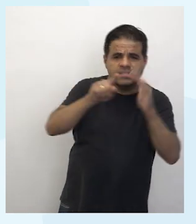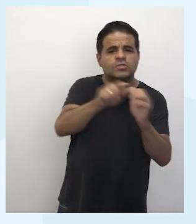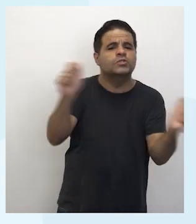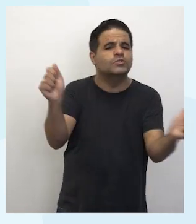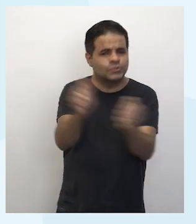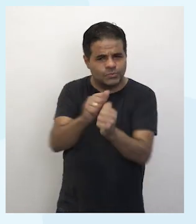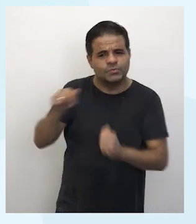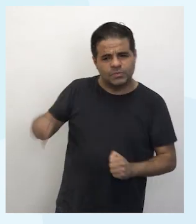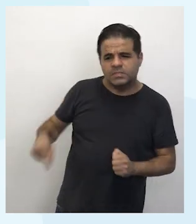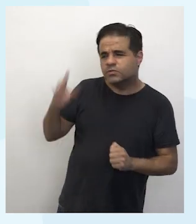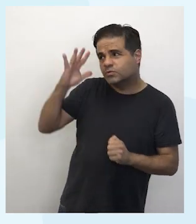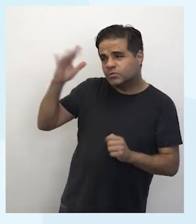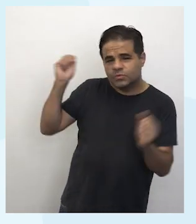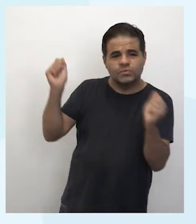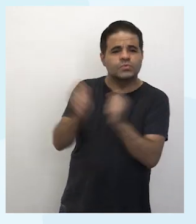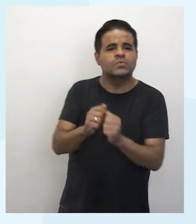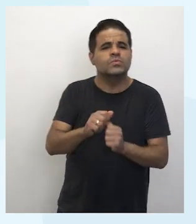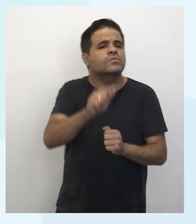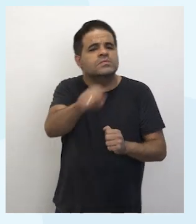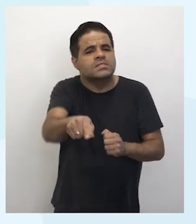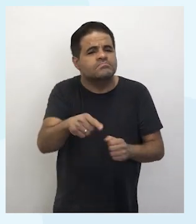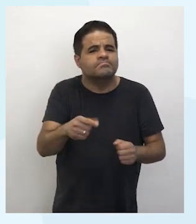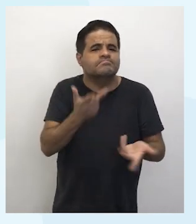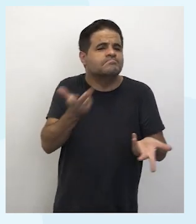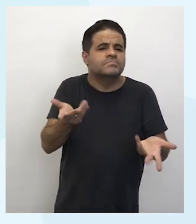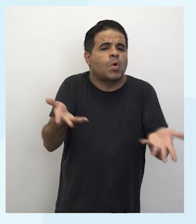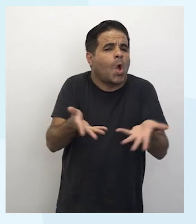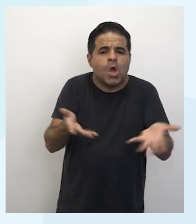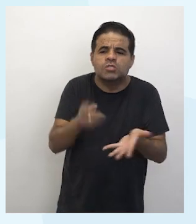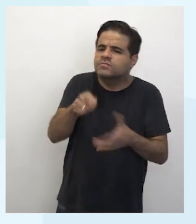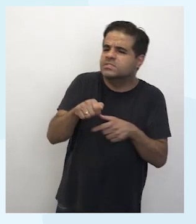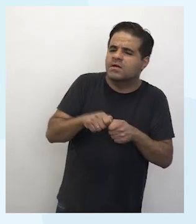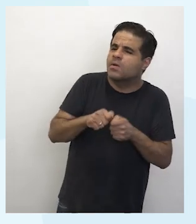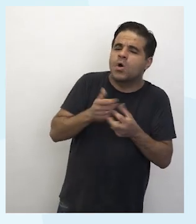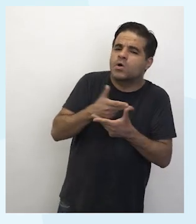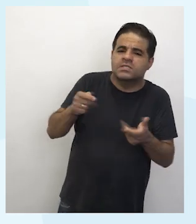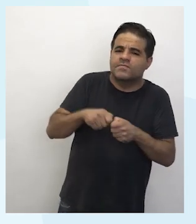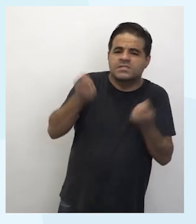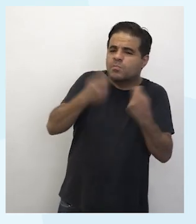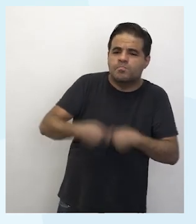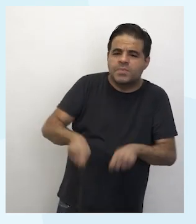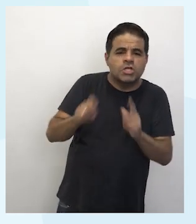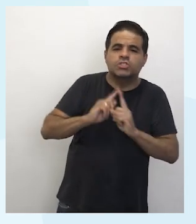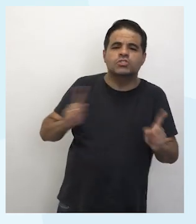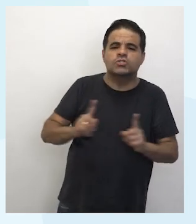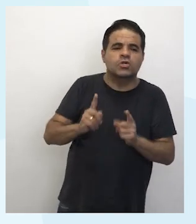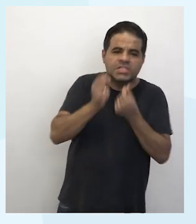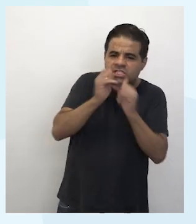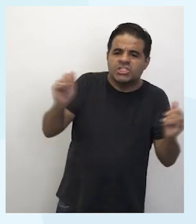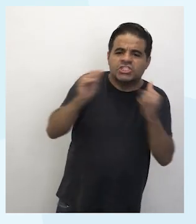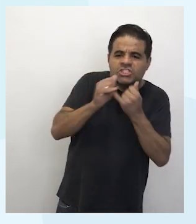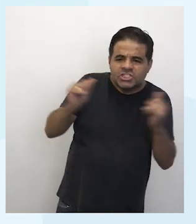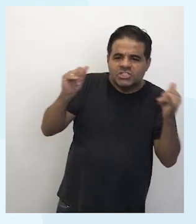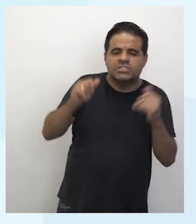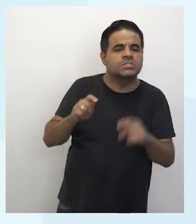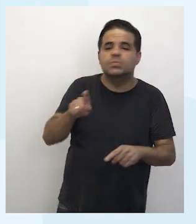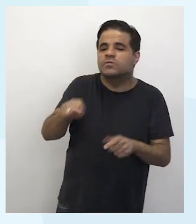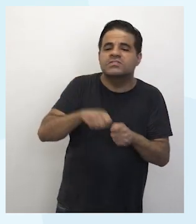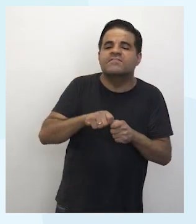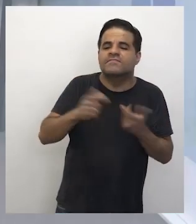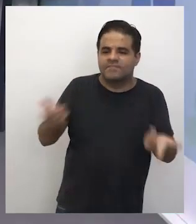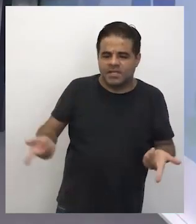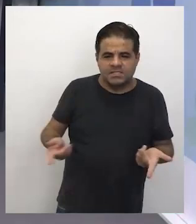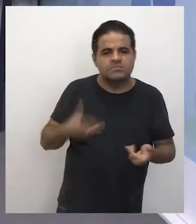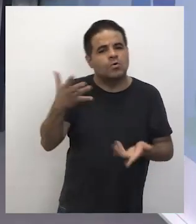Giba pensa aqui comigo. Giba, o que você fez hoje, Giba, que não depende de energia elétrica, hein? Então,